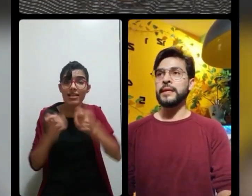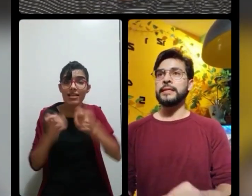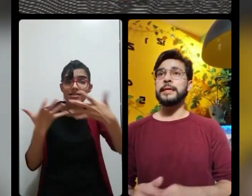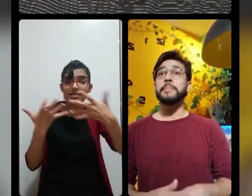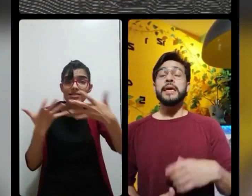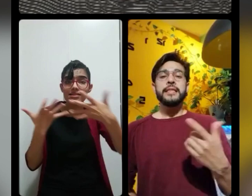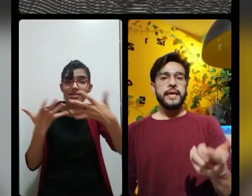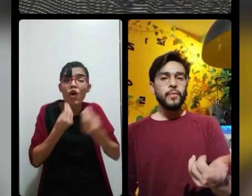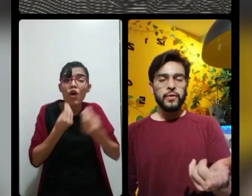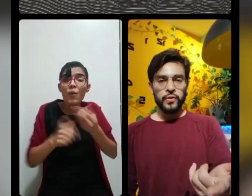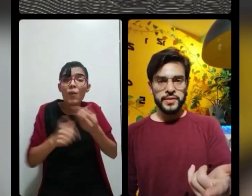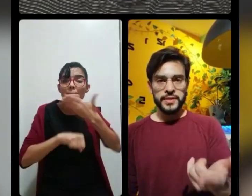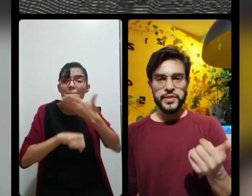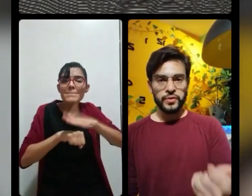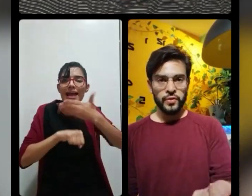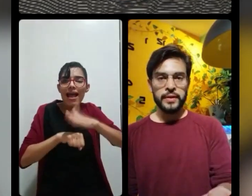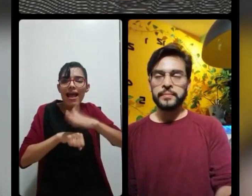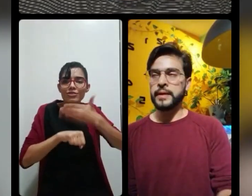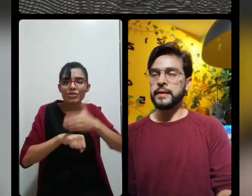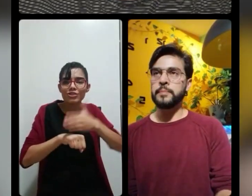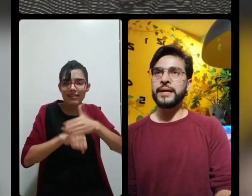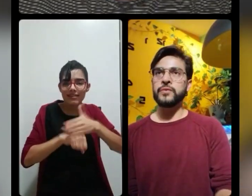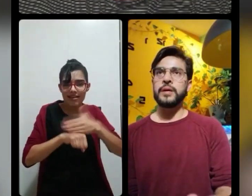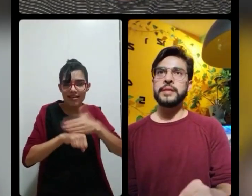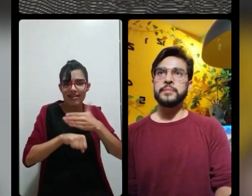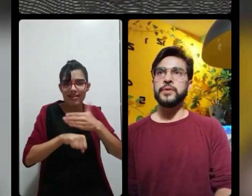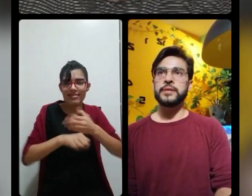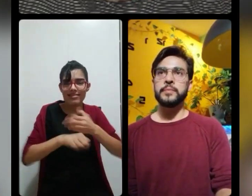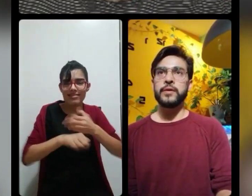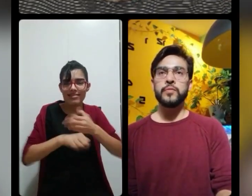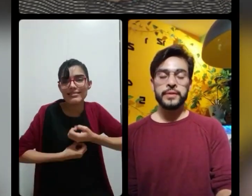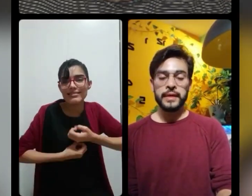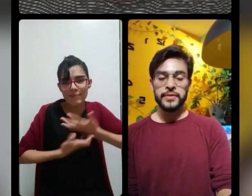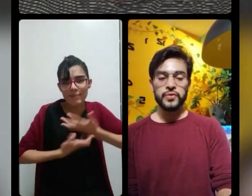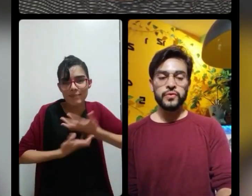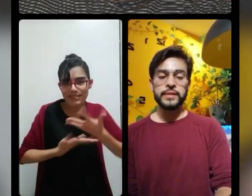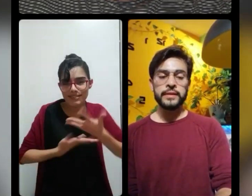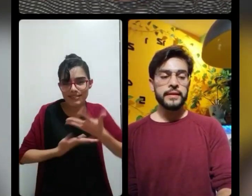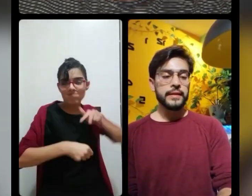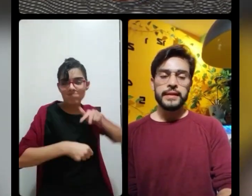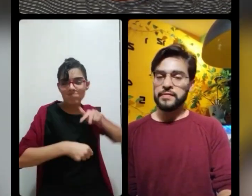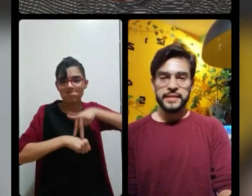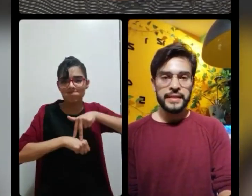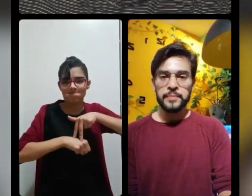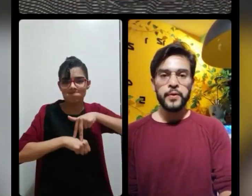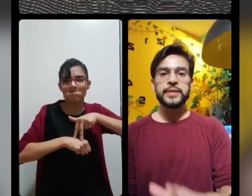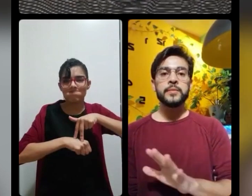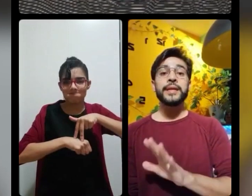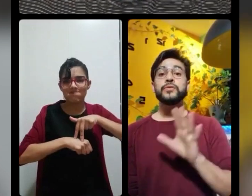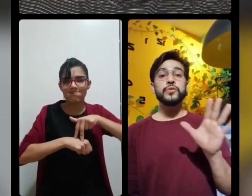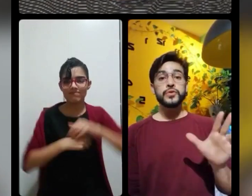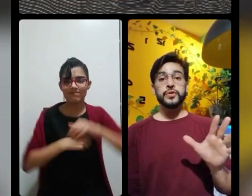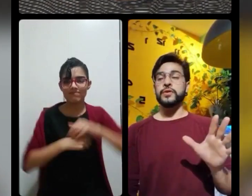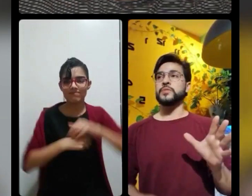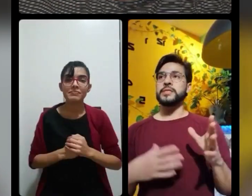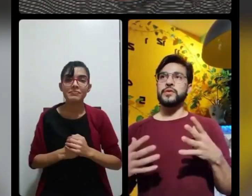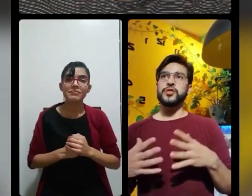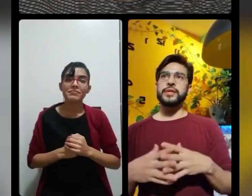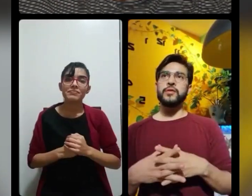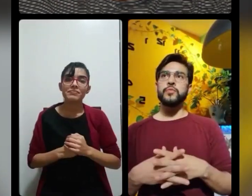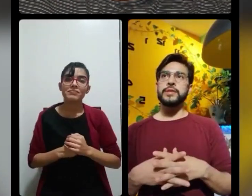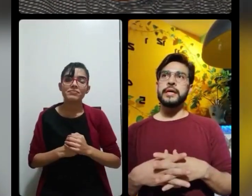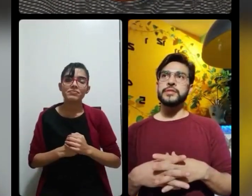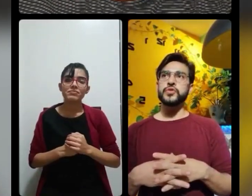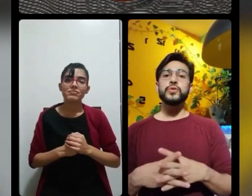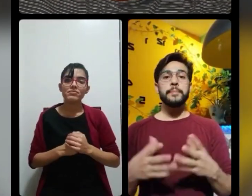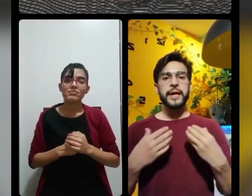introdutório, né? Tem uma coisa que se torna particularmente importante para a comunidade surda, que na verdade é importante para todos nós, mas eu